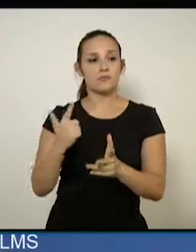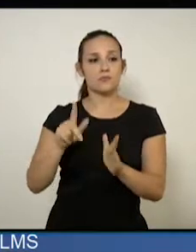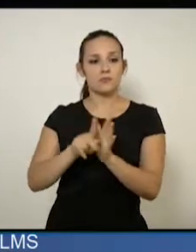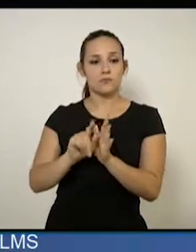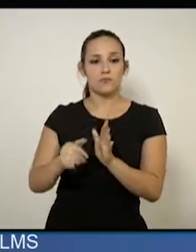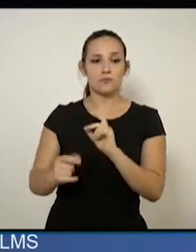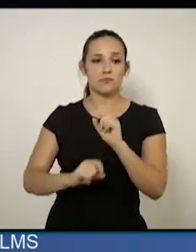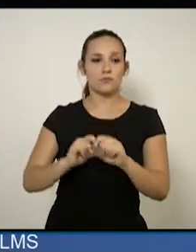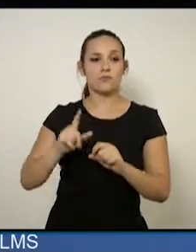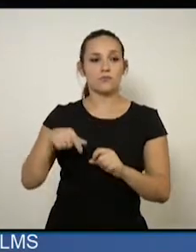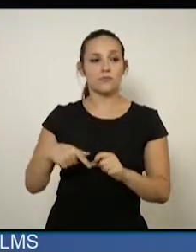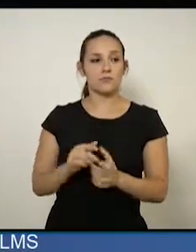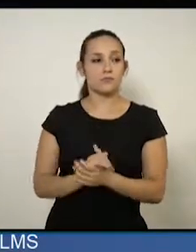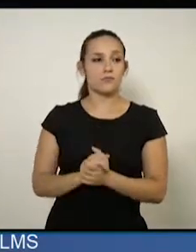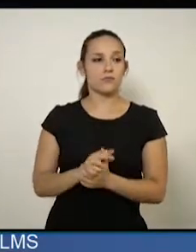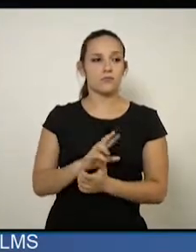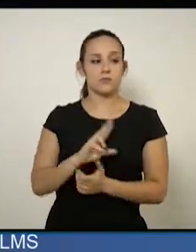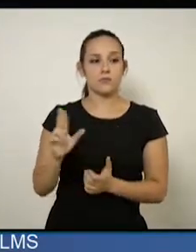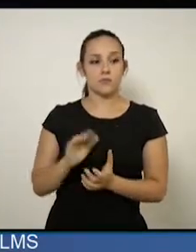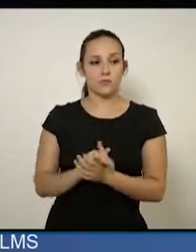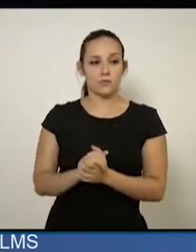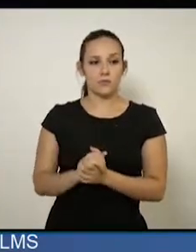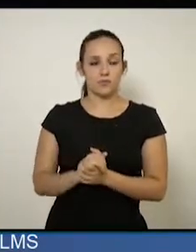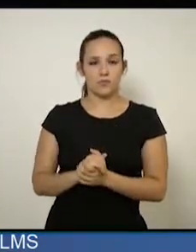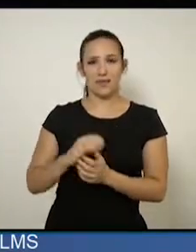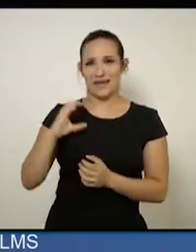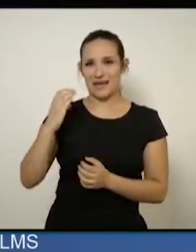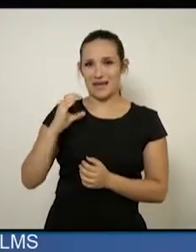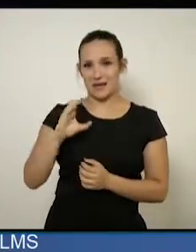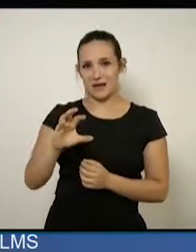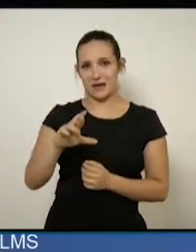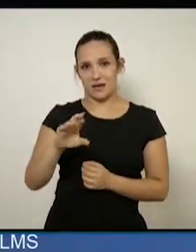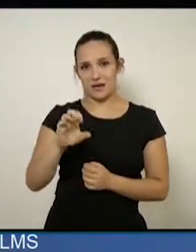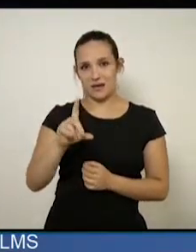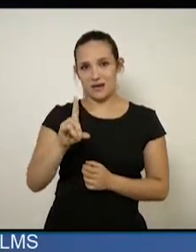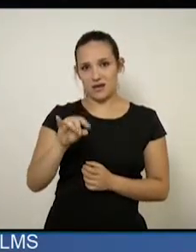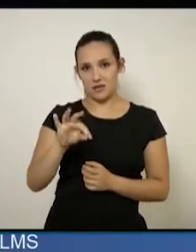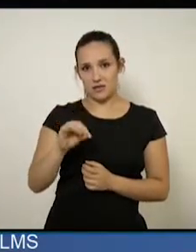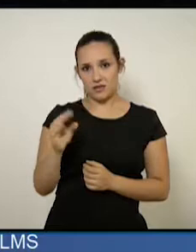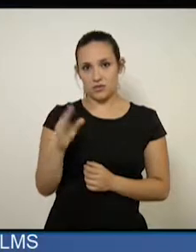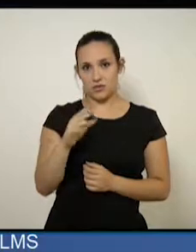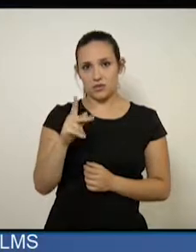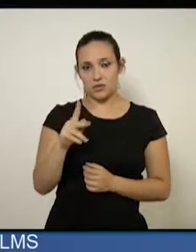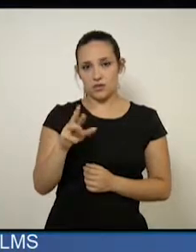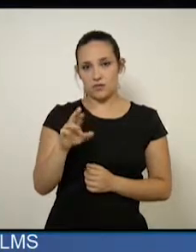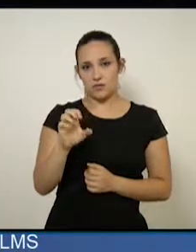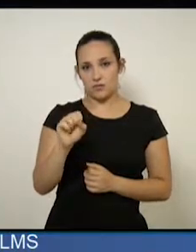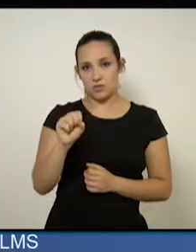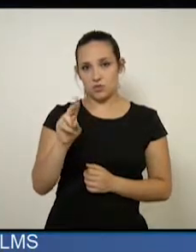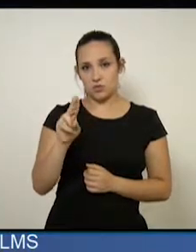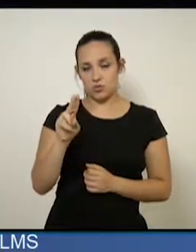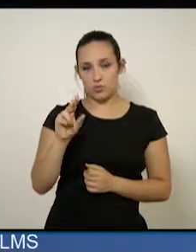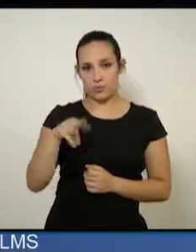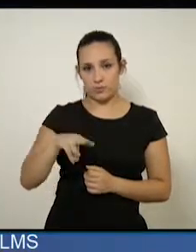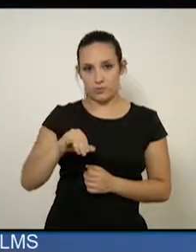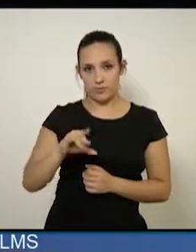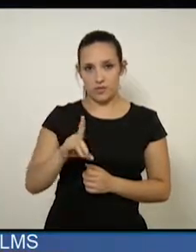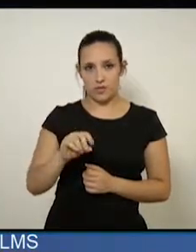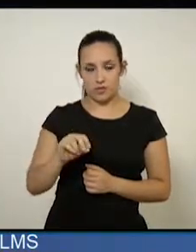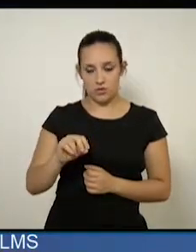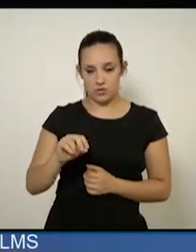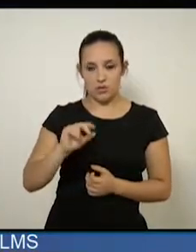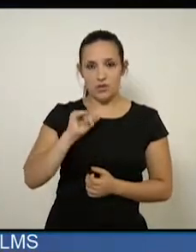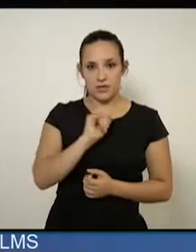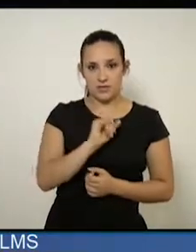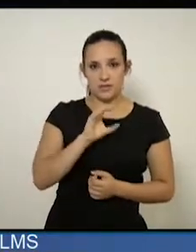dispõe sobre a concessão do crédito presumido do CMS, das empresas prestadoras de serviço. Ou seja, tem o crédito,